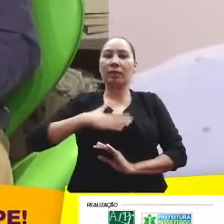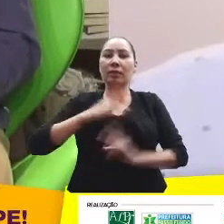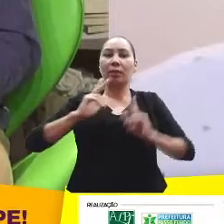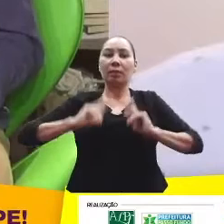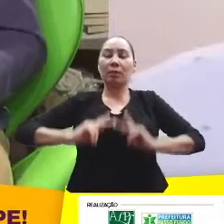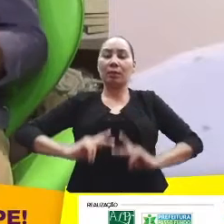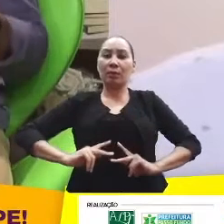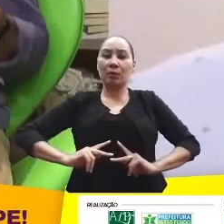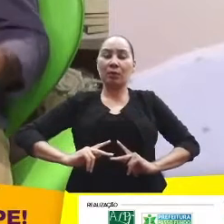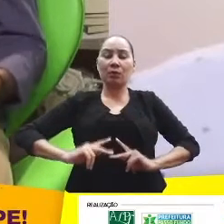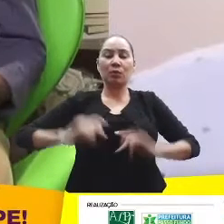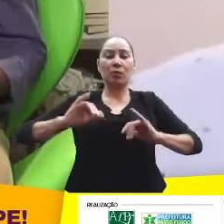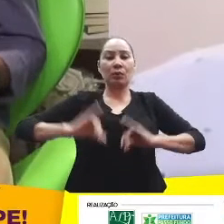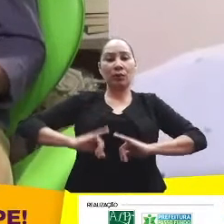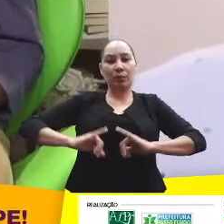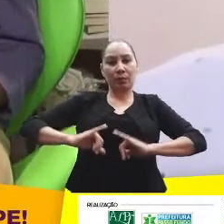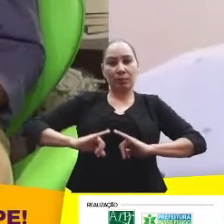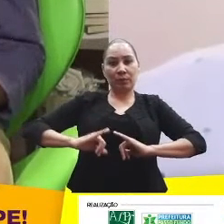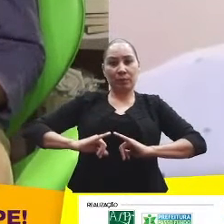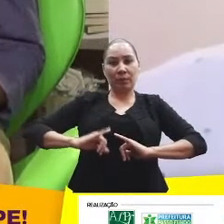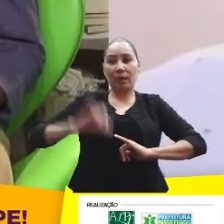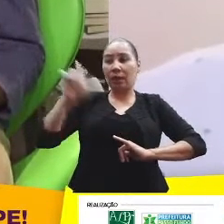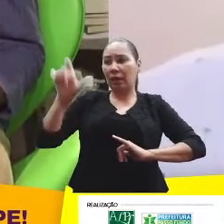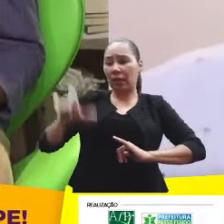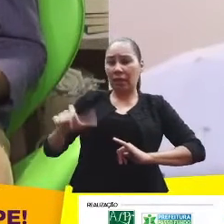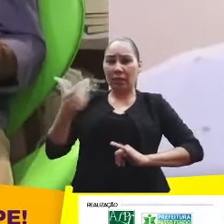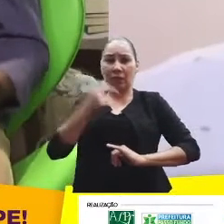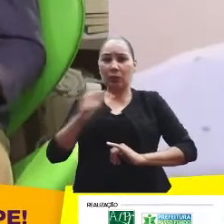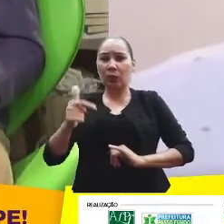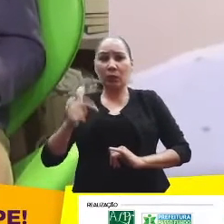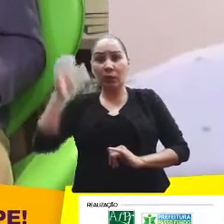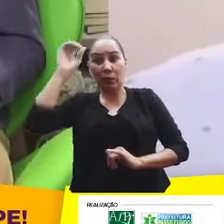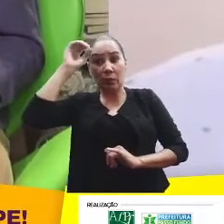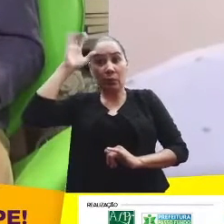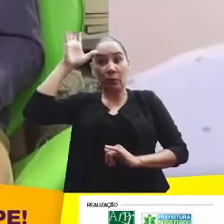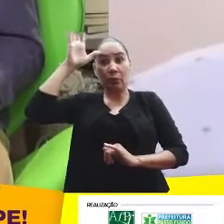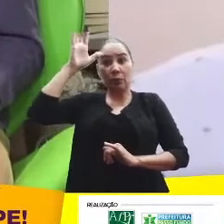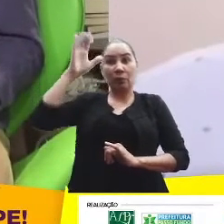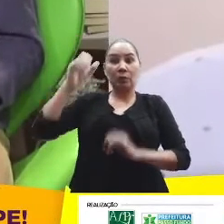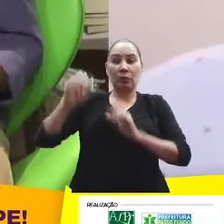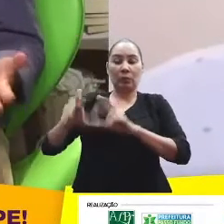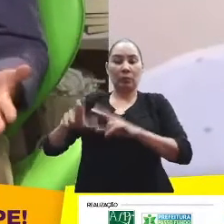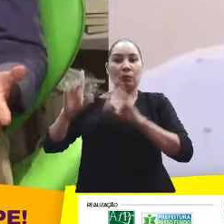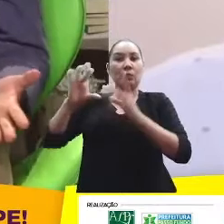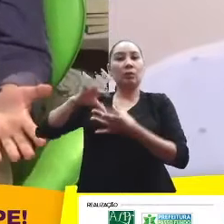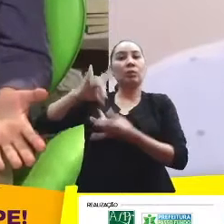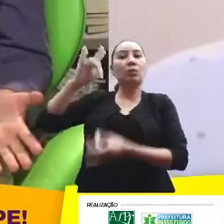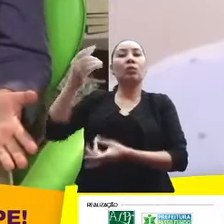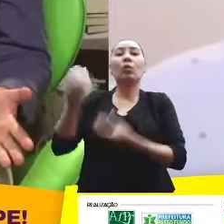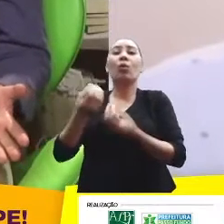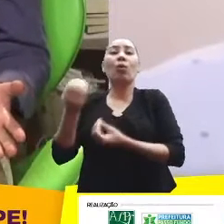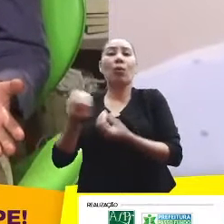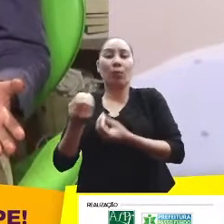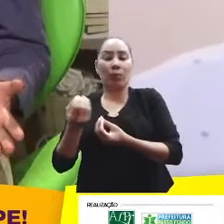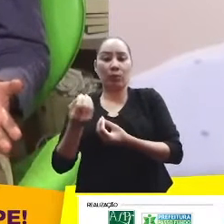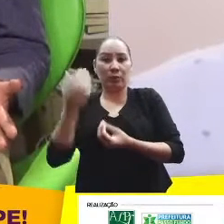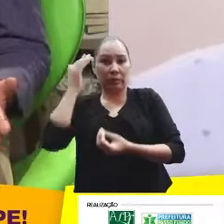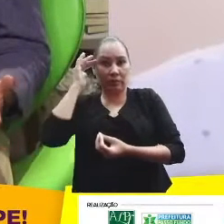aflitos. Para quem não é espírita, como é que a gente pode entender isso, né? Porque a dor é uma